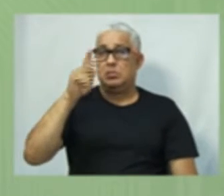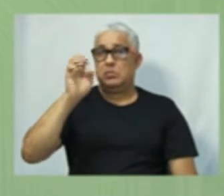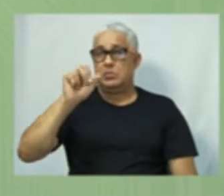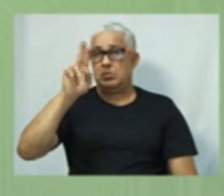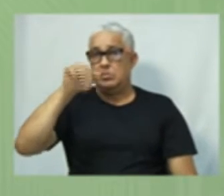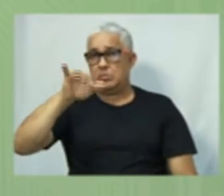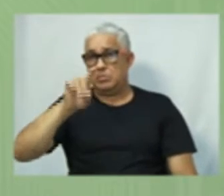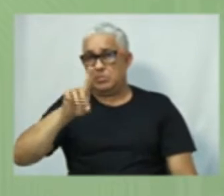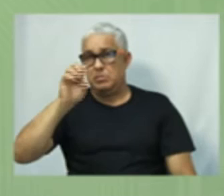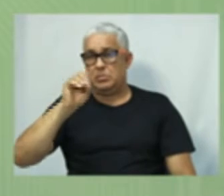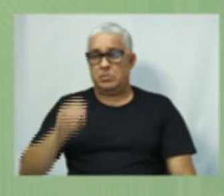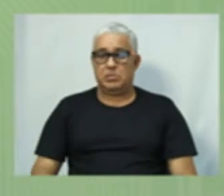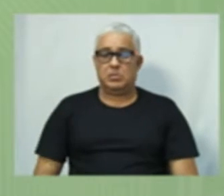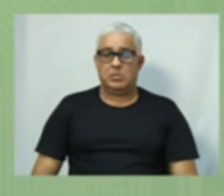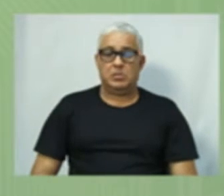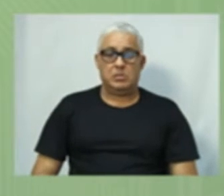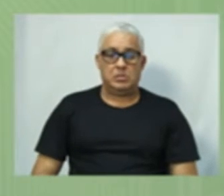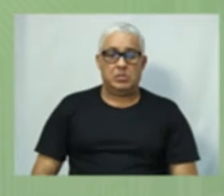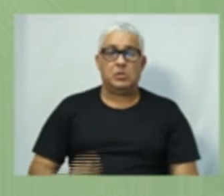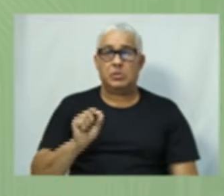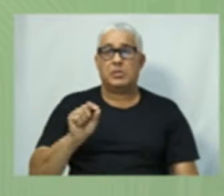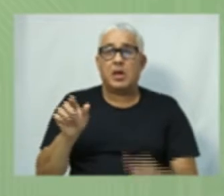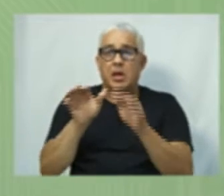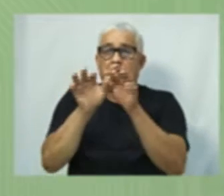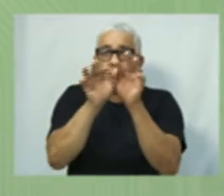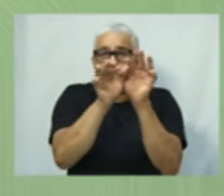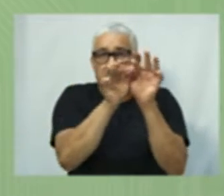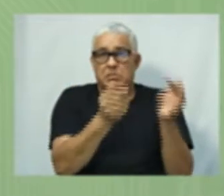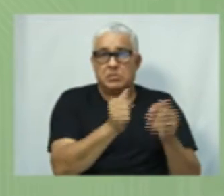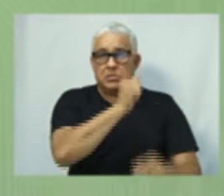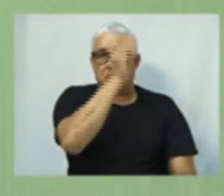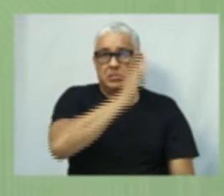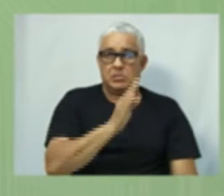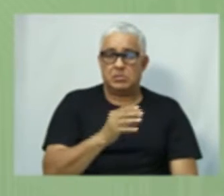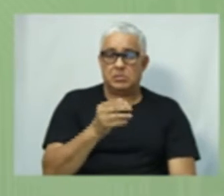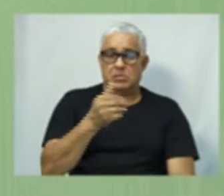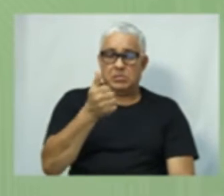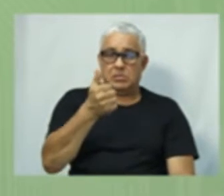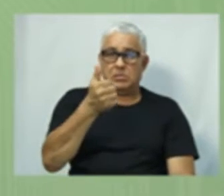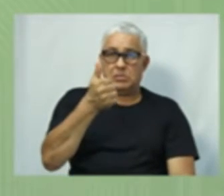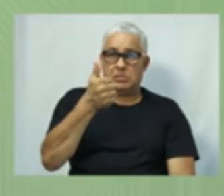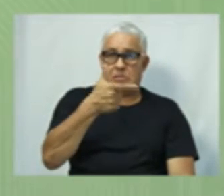olha quanto foi o lucro Simples Nacional. R$